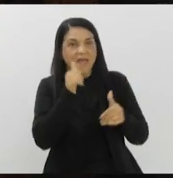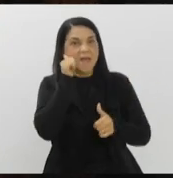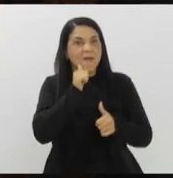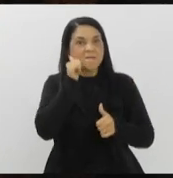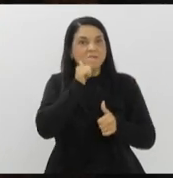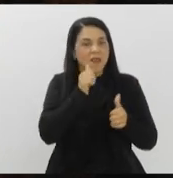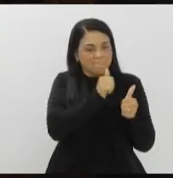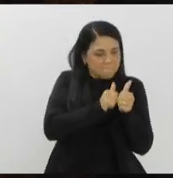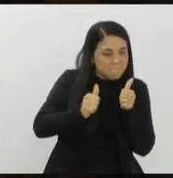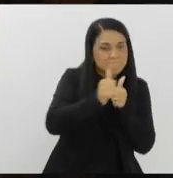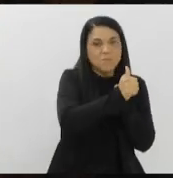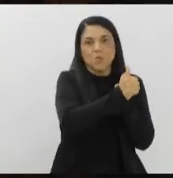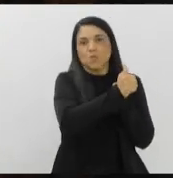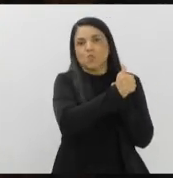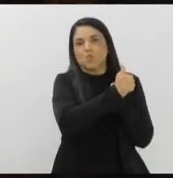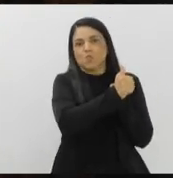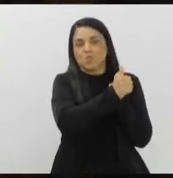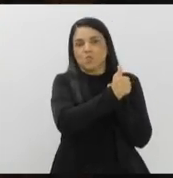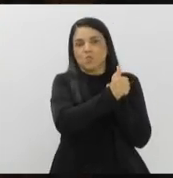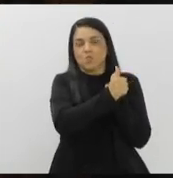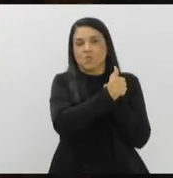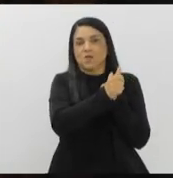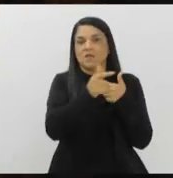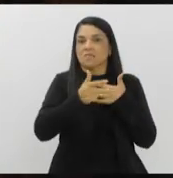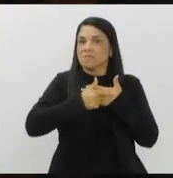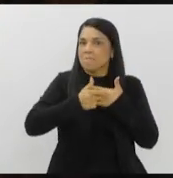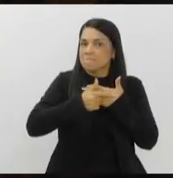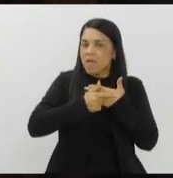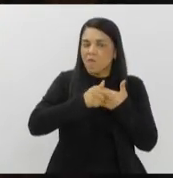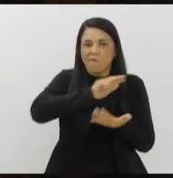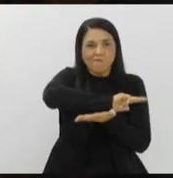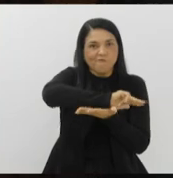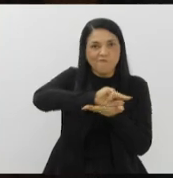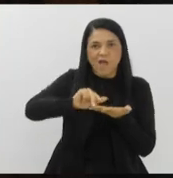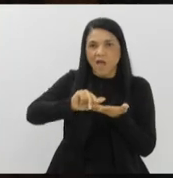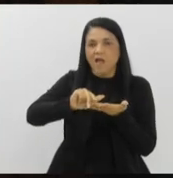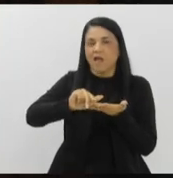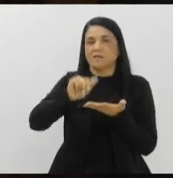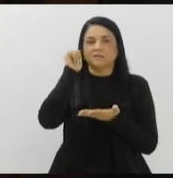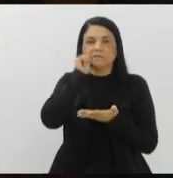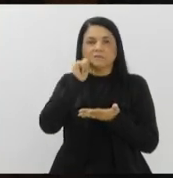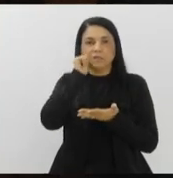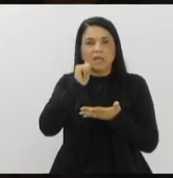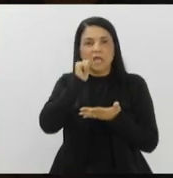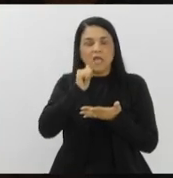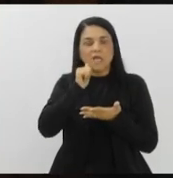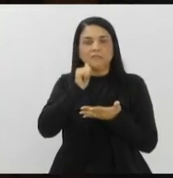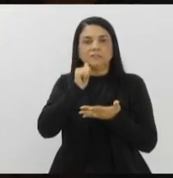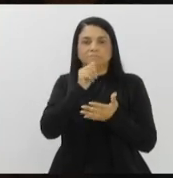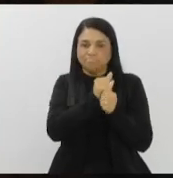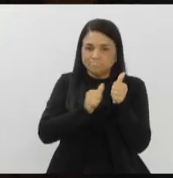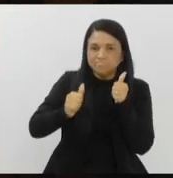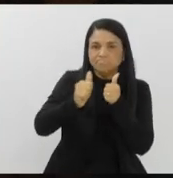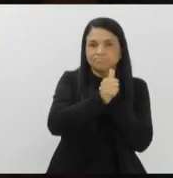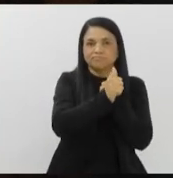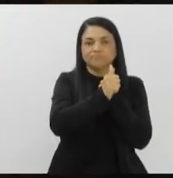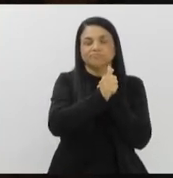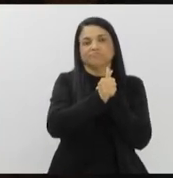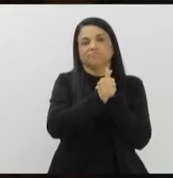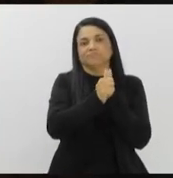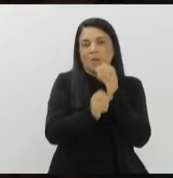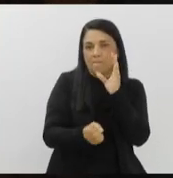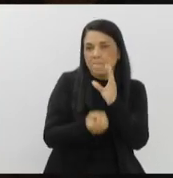cresce. Assim como cresce os diferentes papéis que as mulheres desempenham em todo o processo produtivo. Hoje, quando a gente olha